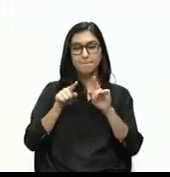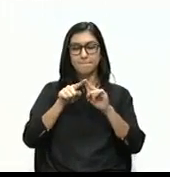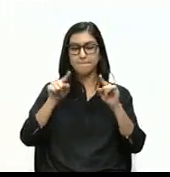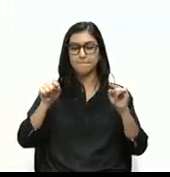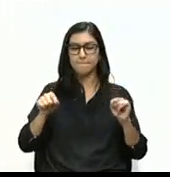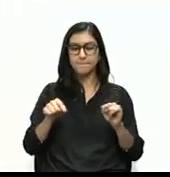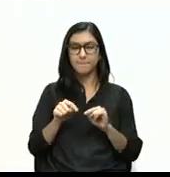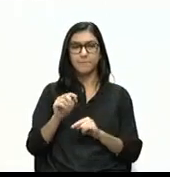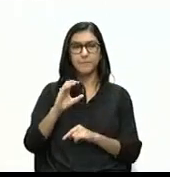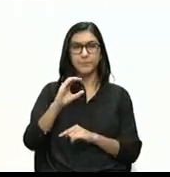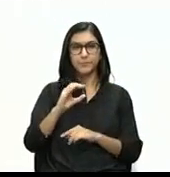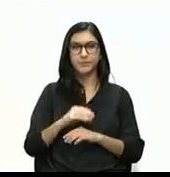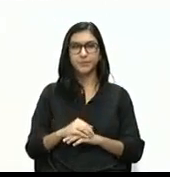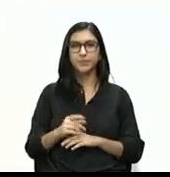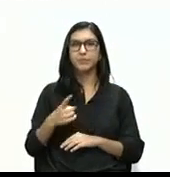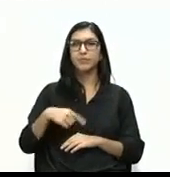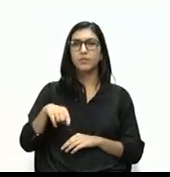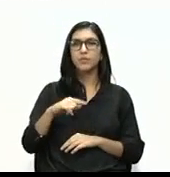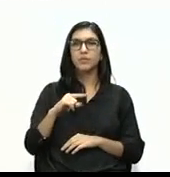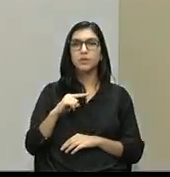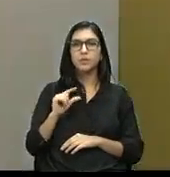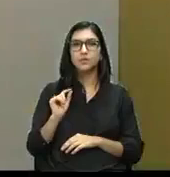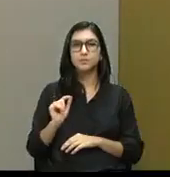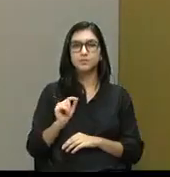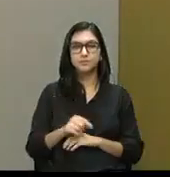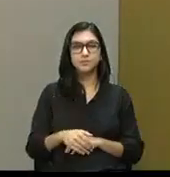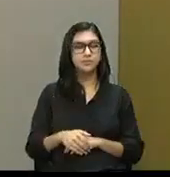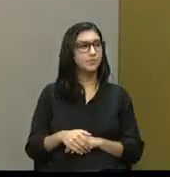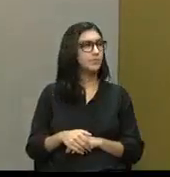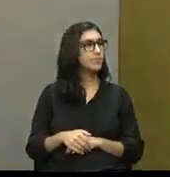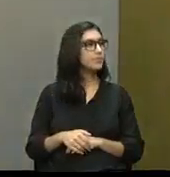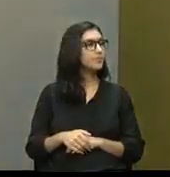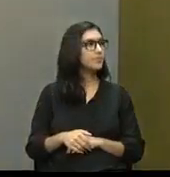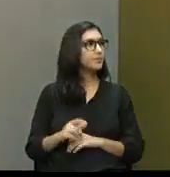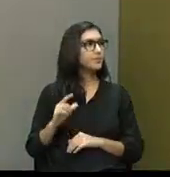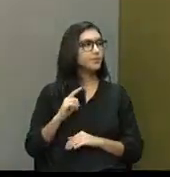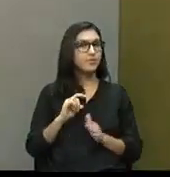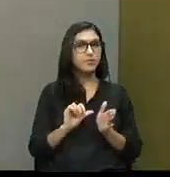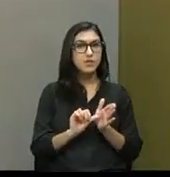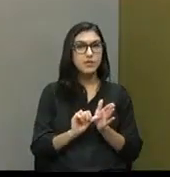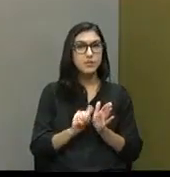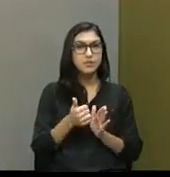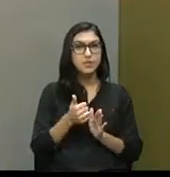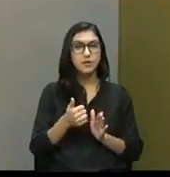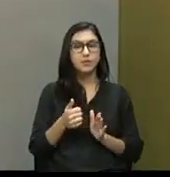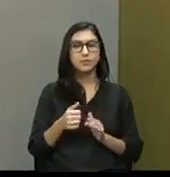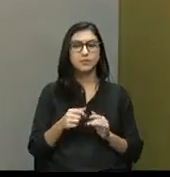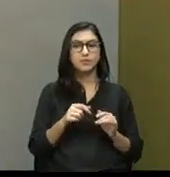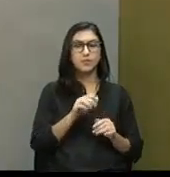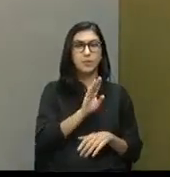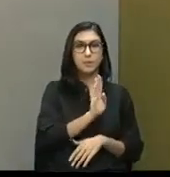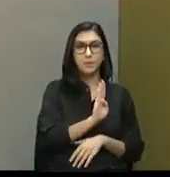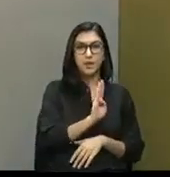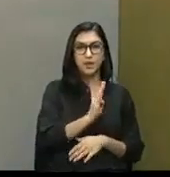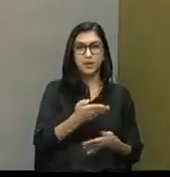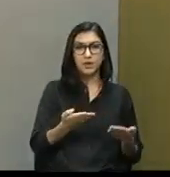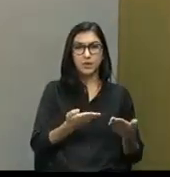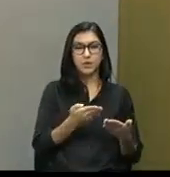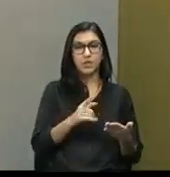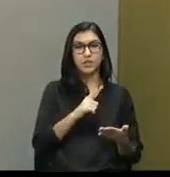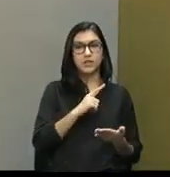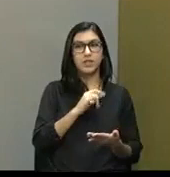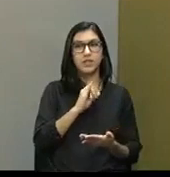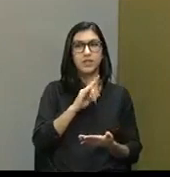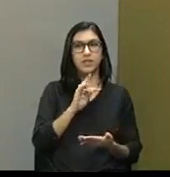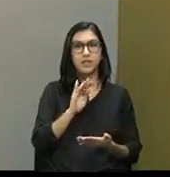C, o que nós temos? Então, primeira coisa, no item B, então aqui é o item A,